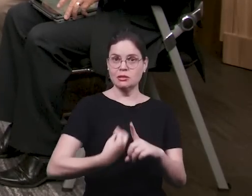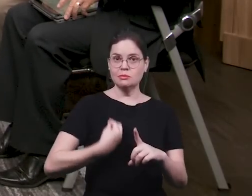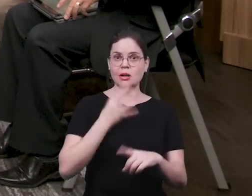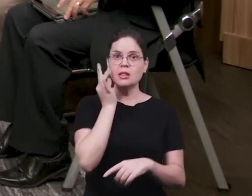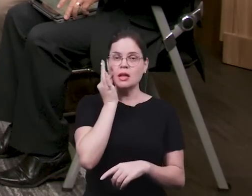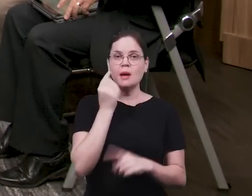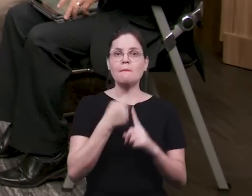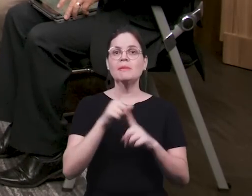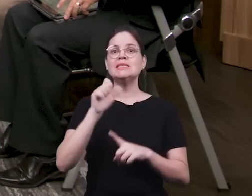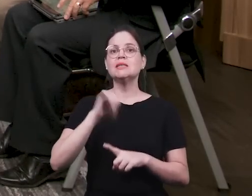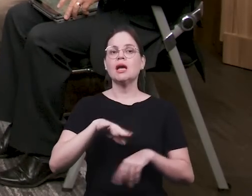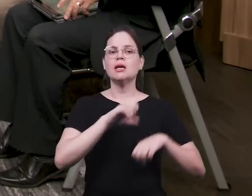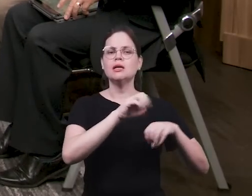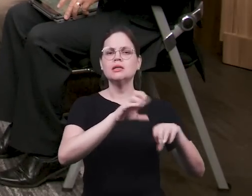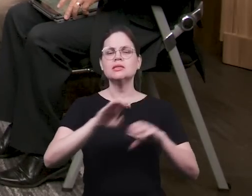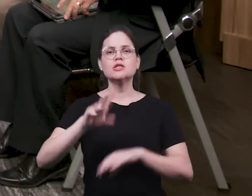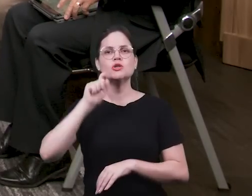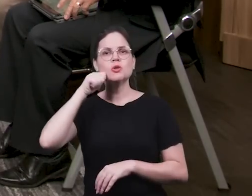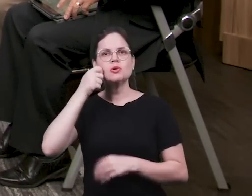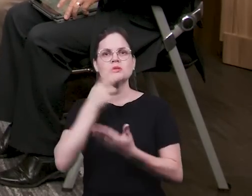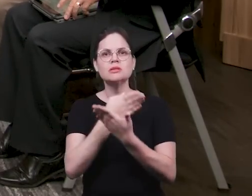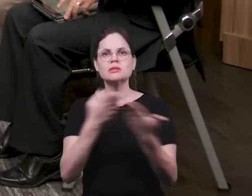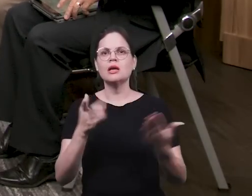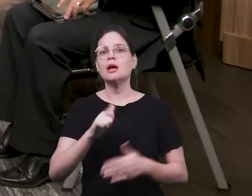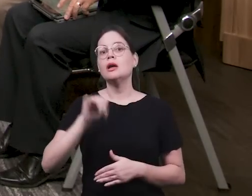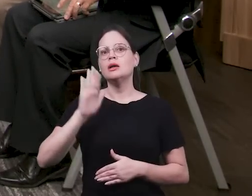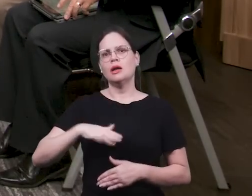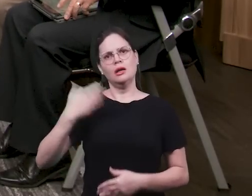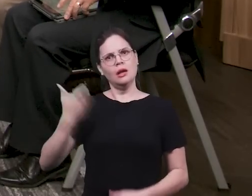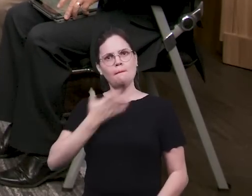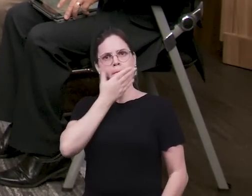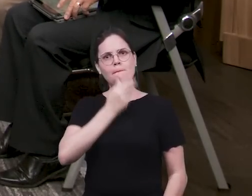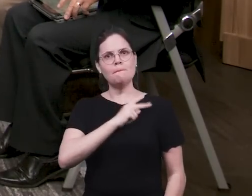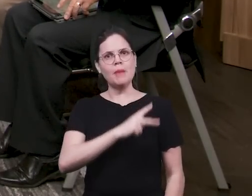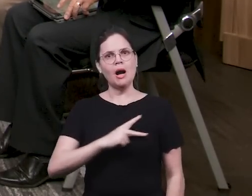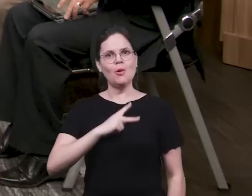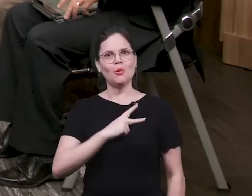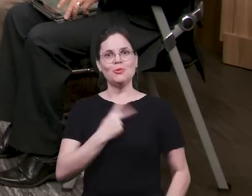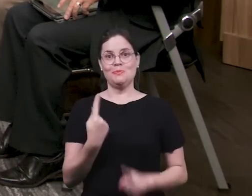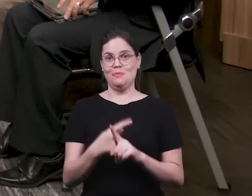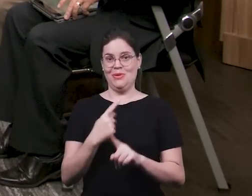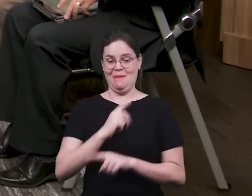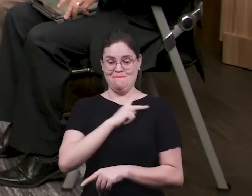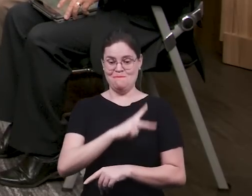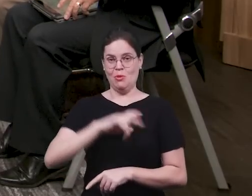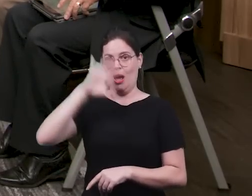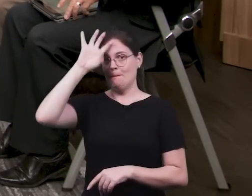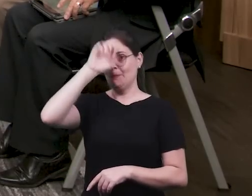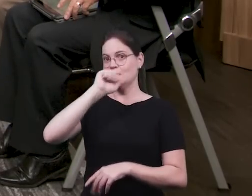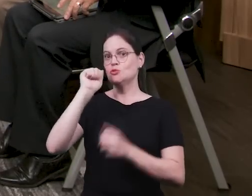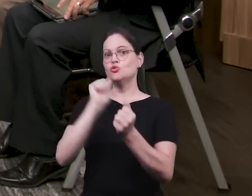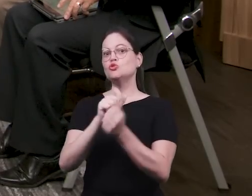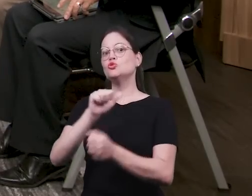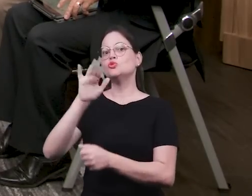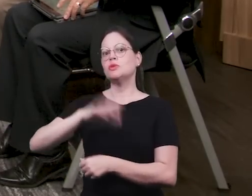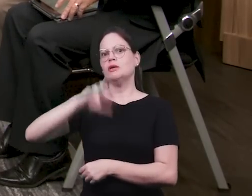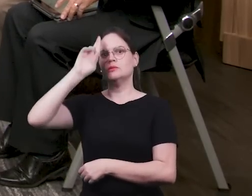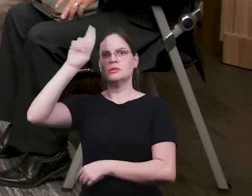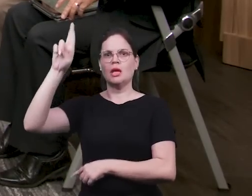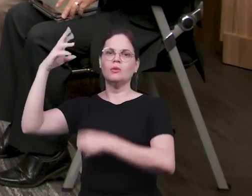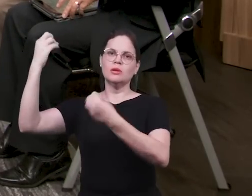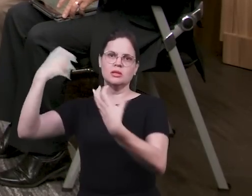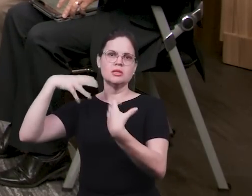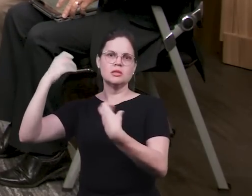doutrinou sobre a ceia foi Paulo. Quer dizer, porque eu recebi do Senhor. Então, a igreja primitiva